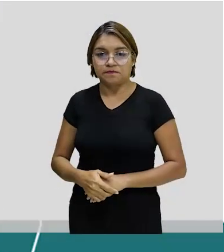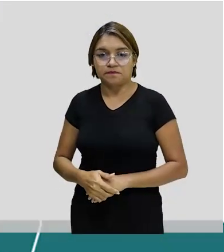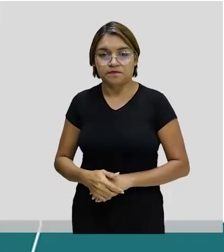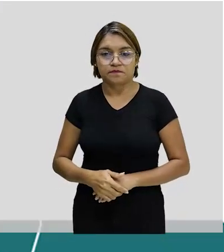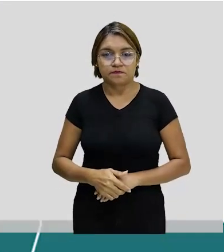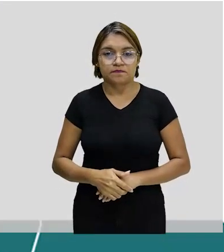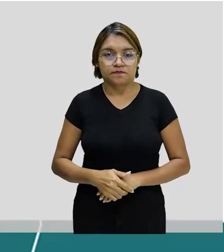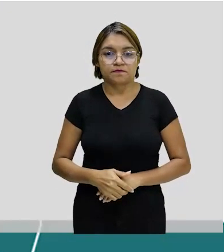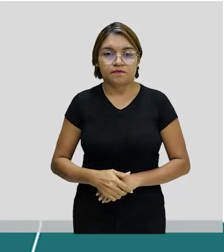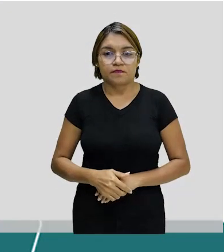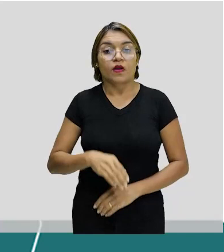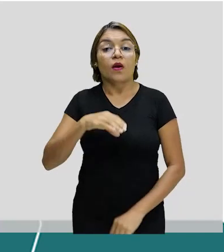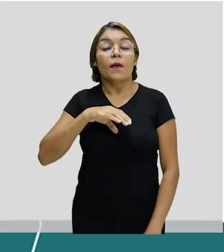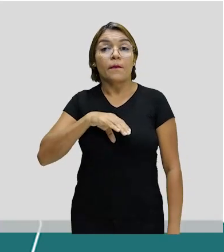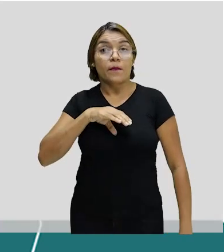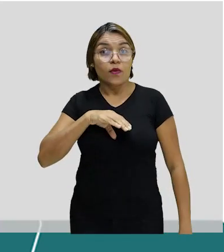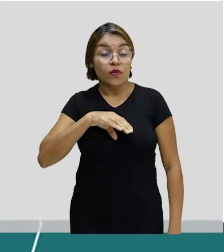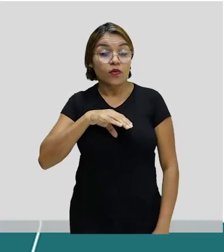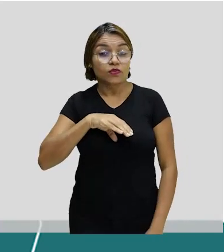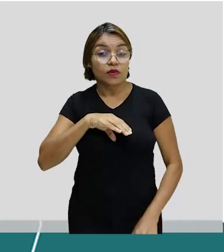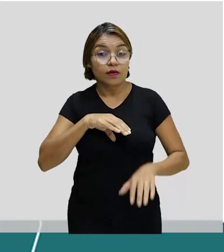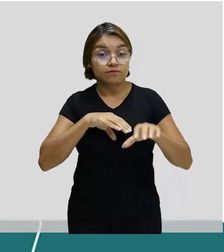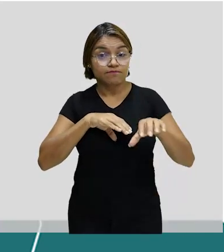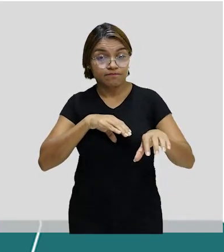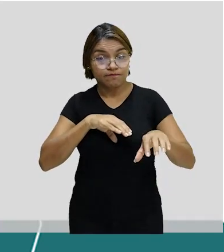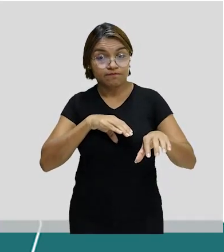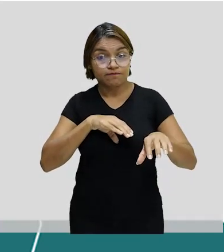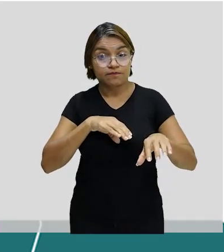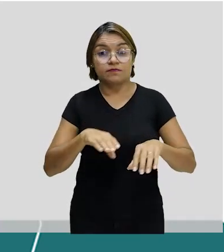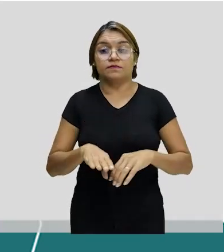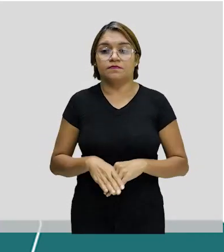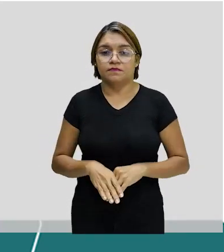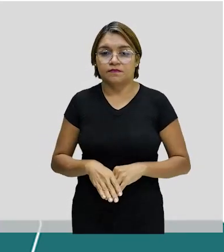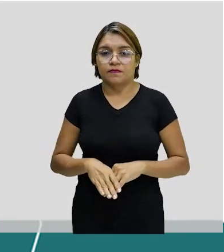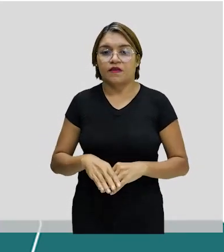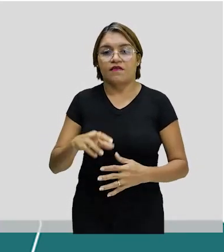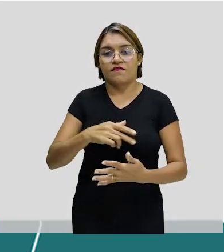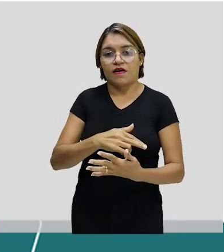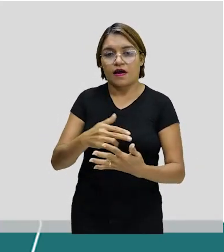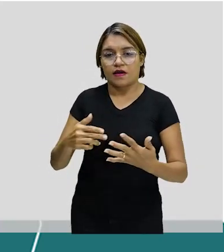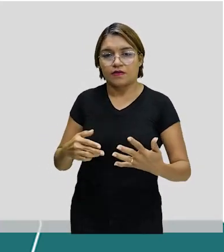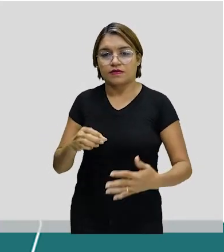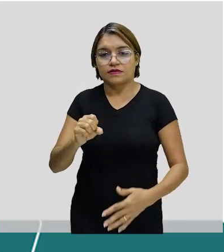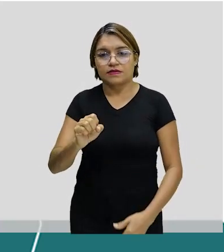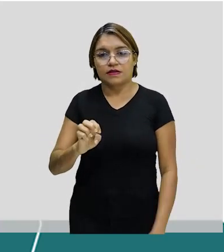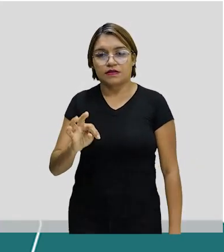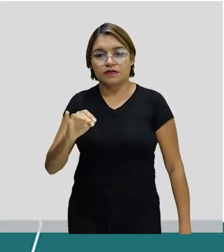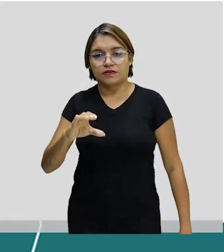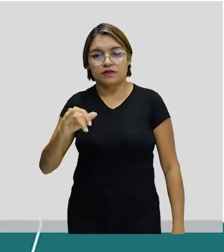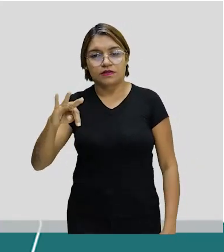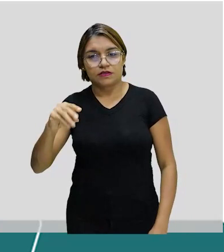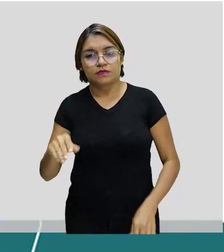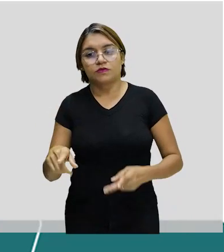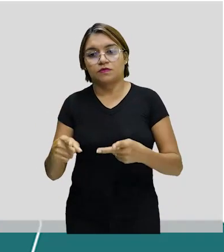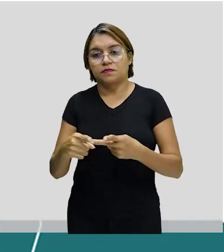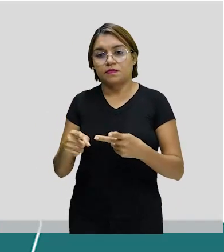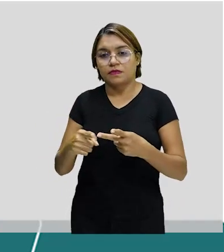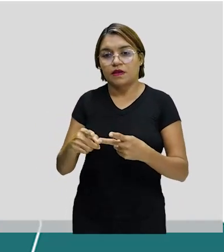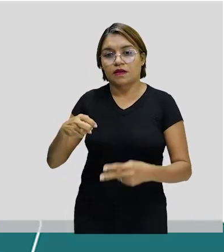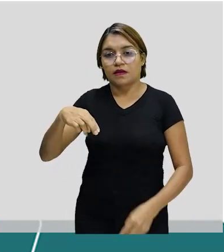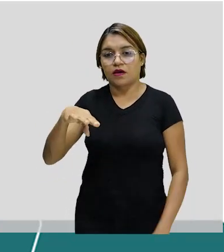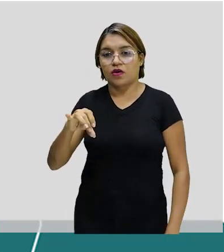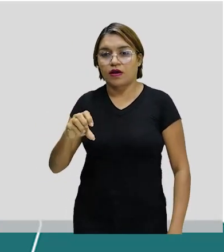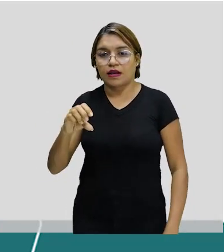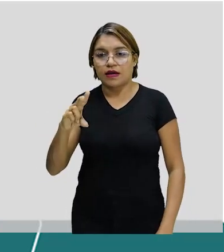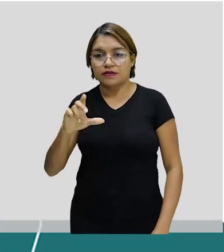Arcadismo em Portugal. O arcadismo, setecentismo ou neoclassicismo é uma escola literária empenhada em apresentar um estilo